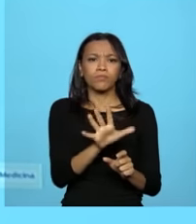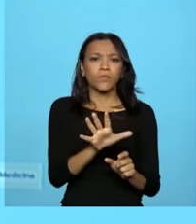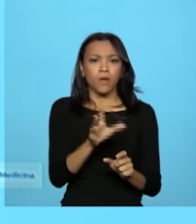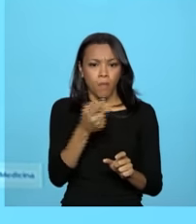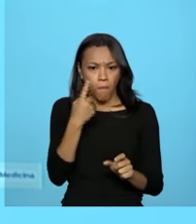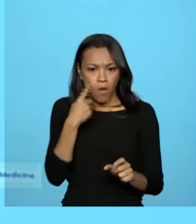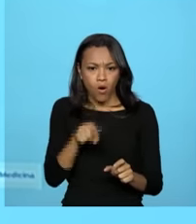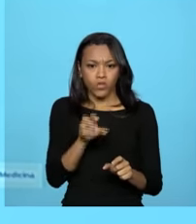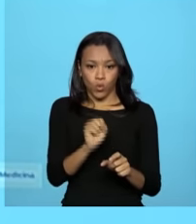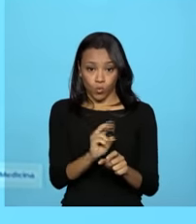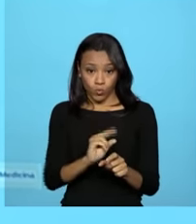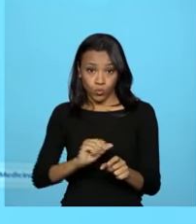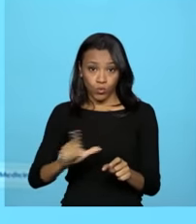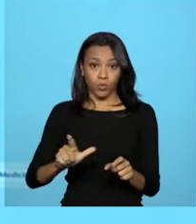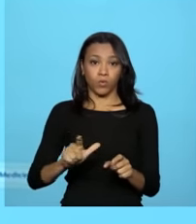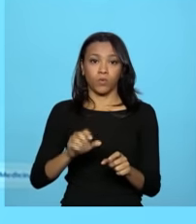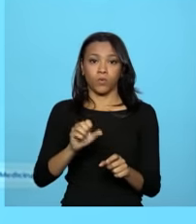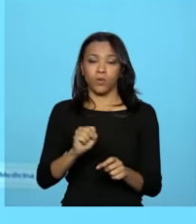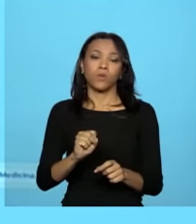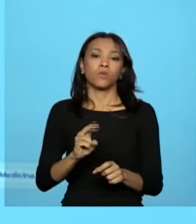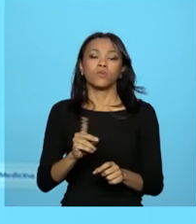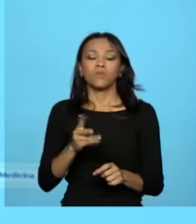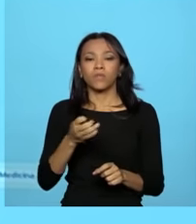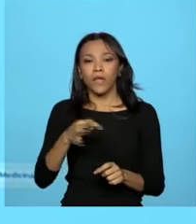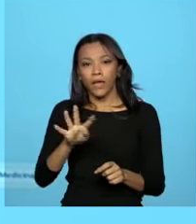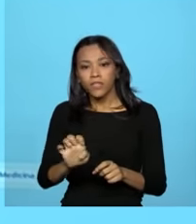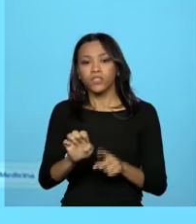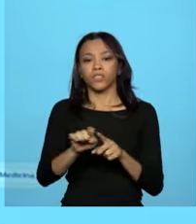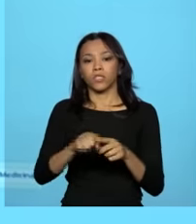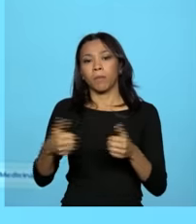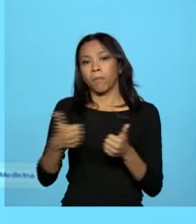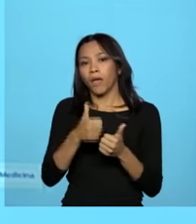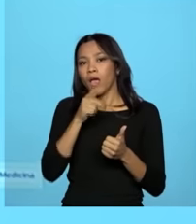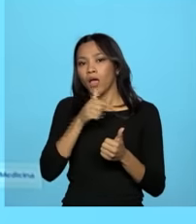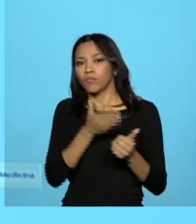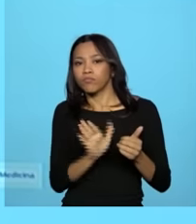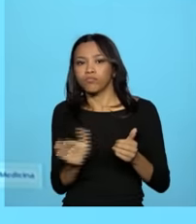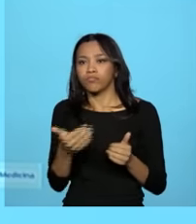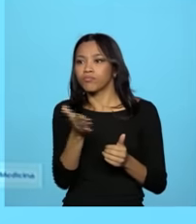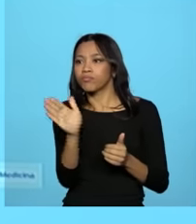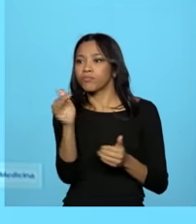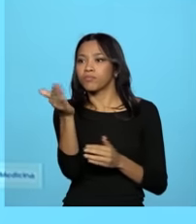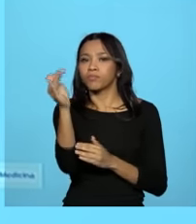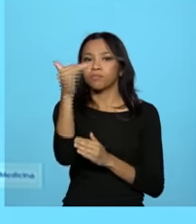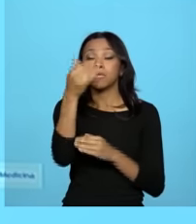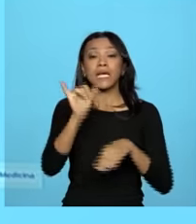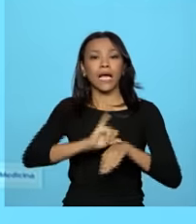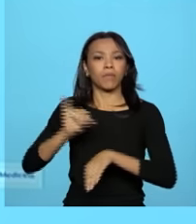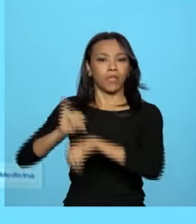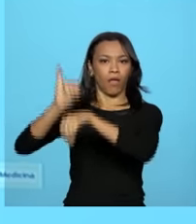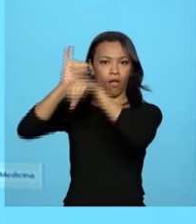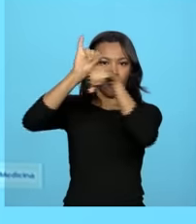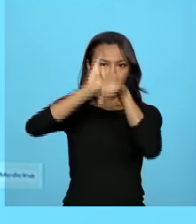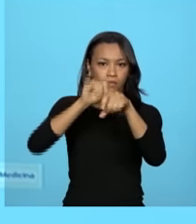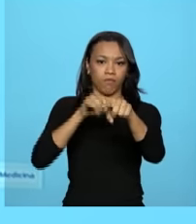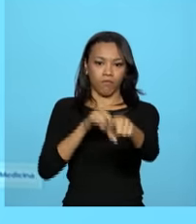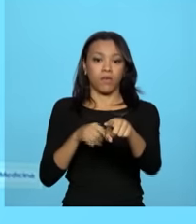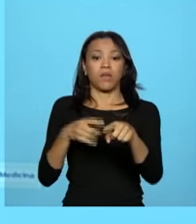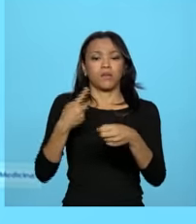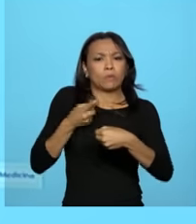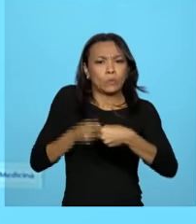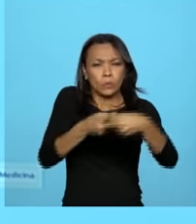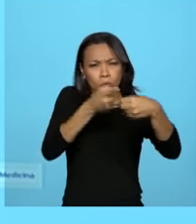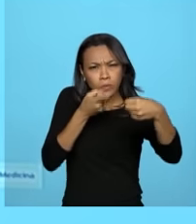sul, o sudeste, a costa, as capitais. Basicamente é isso que nós temos. A interiorização